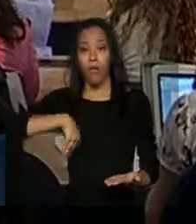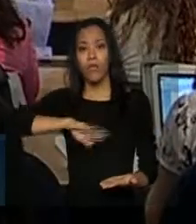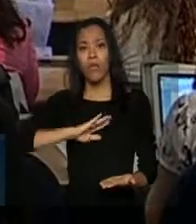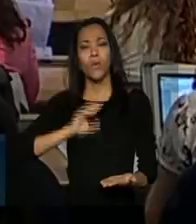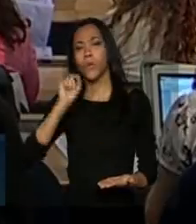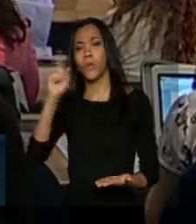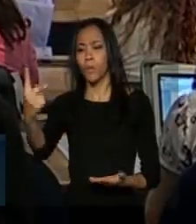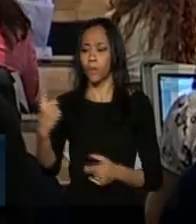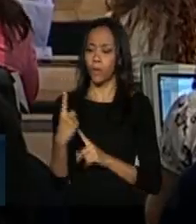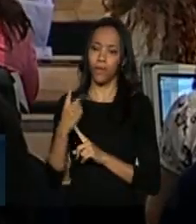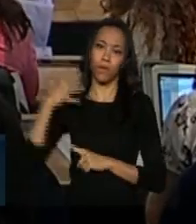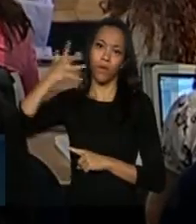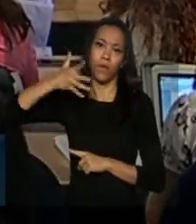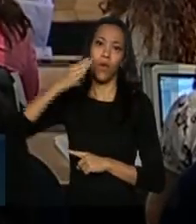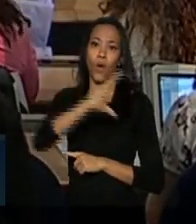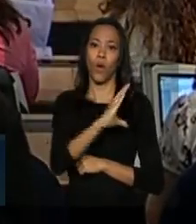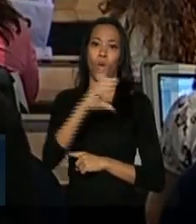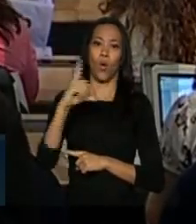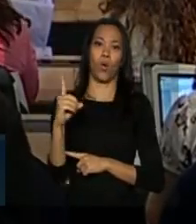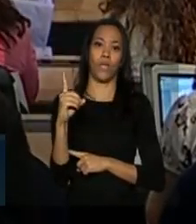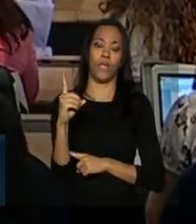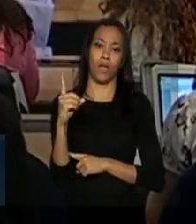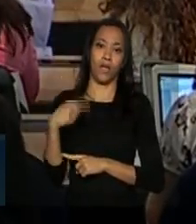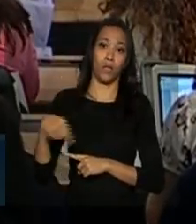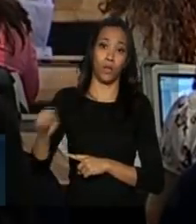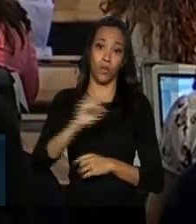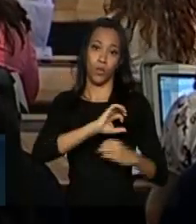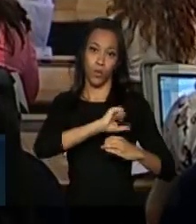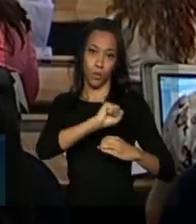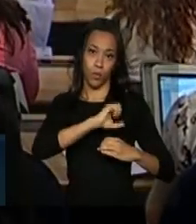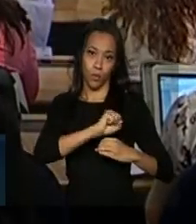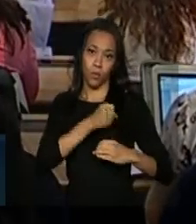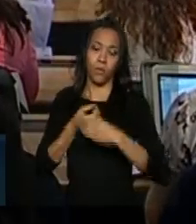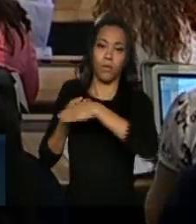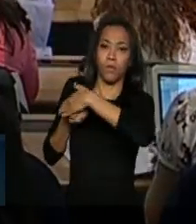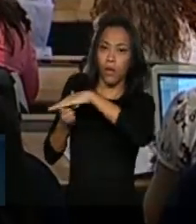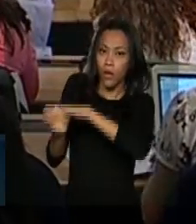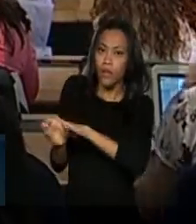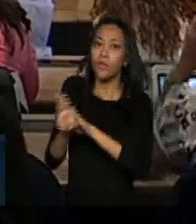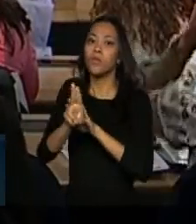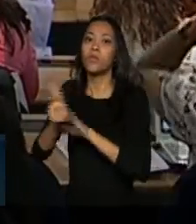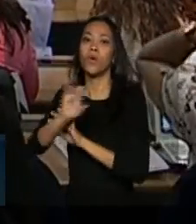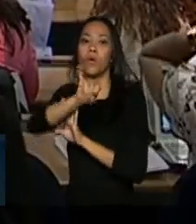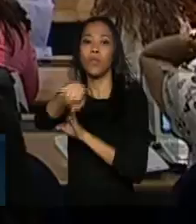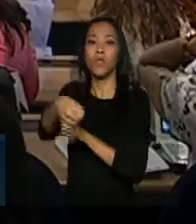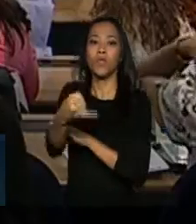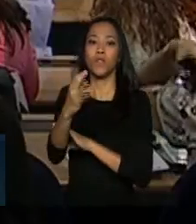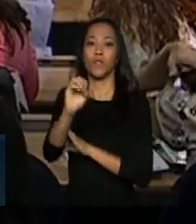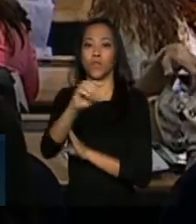o coordenador da Rede Brasileira de Bancos de Leite Humano, João Aprígio Guerra de Almeida.